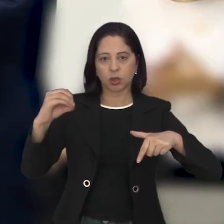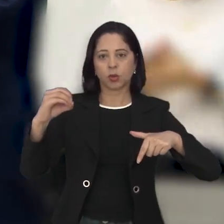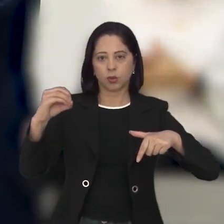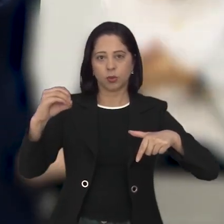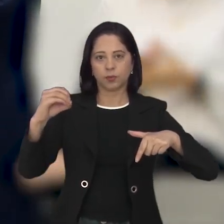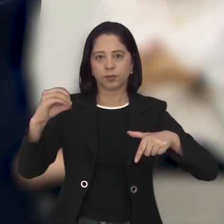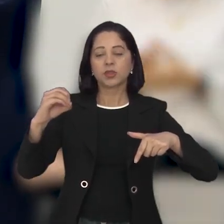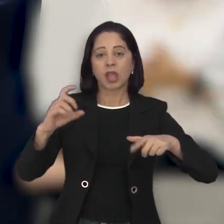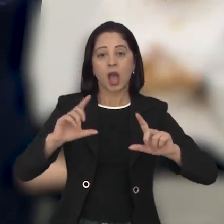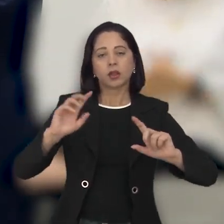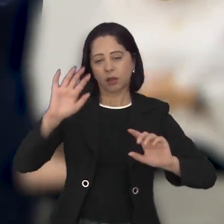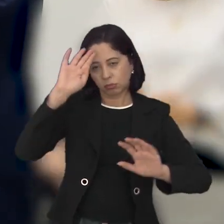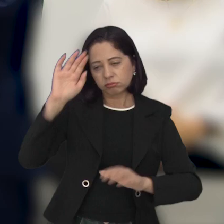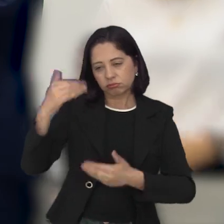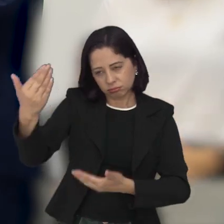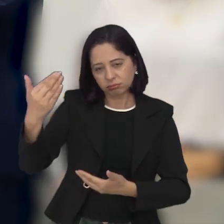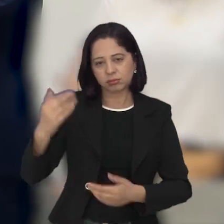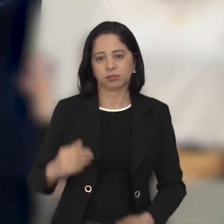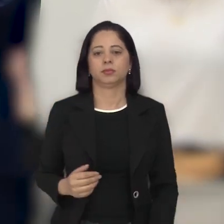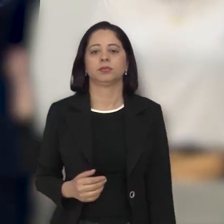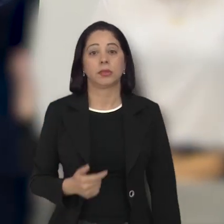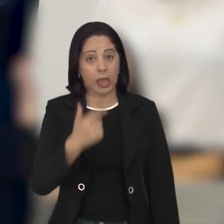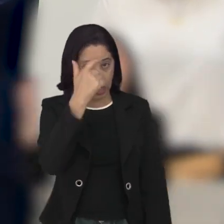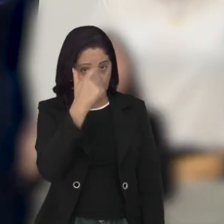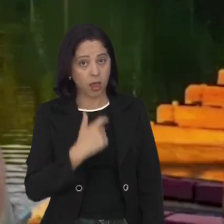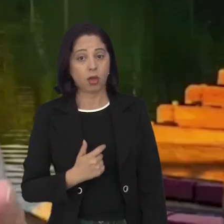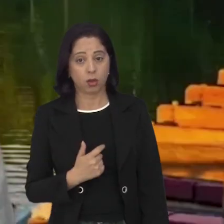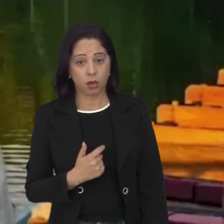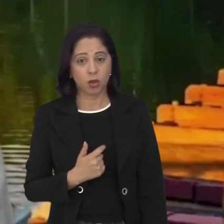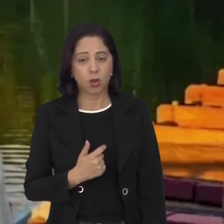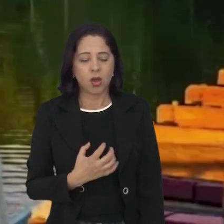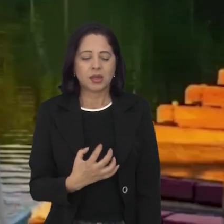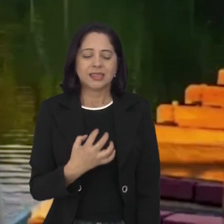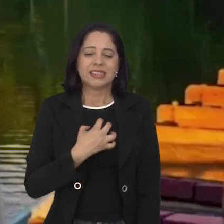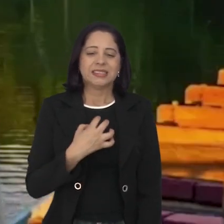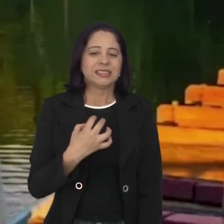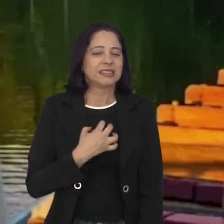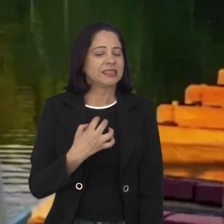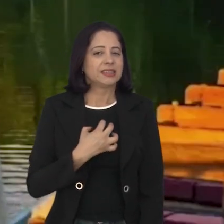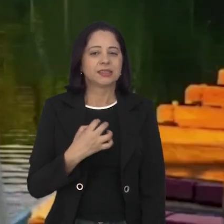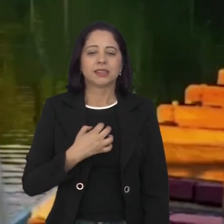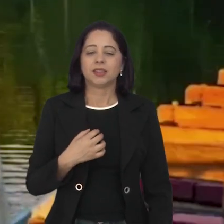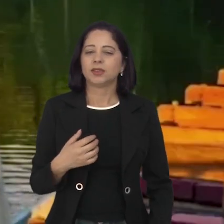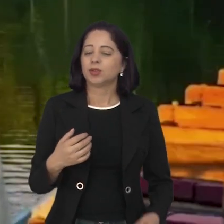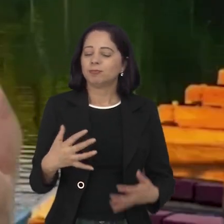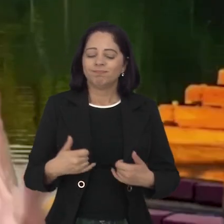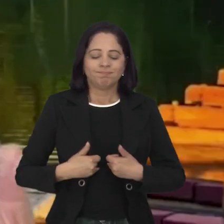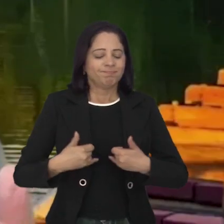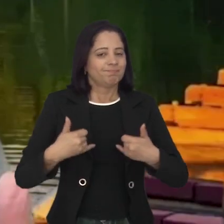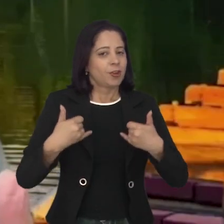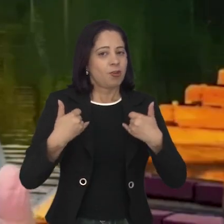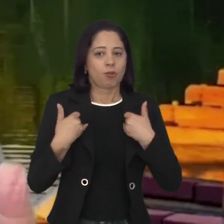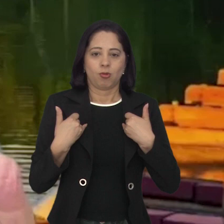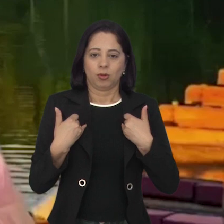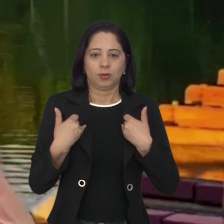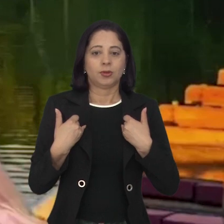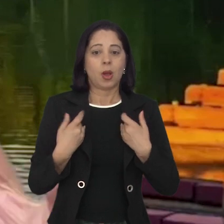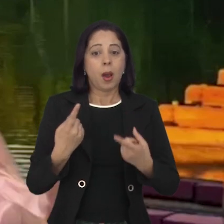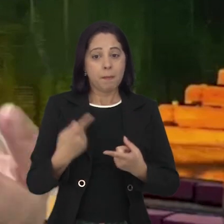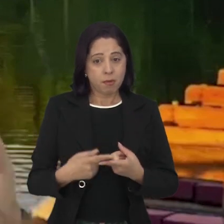honraria foi entregue em sessão solene no plenário da câmara eu me sinto extremamente